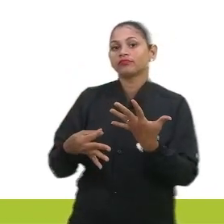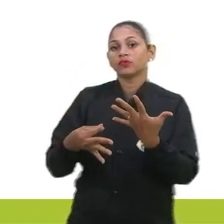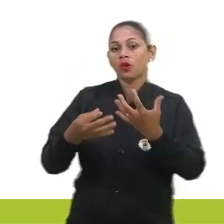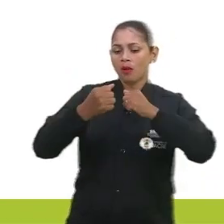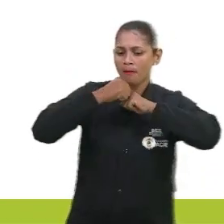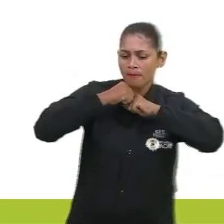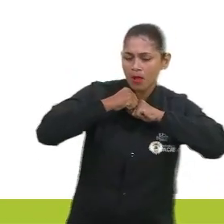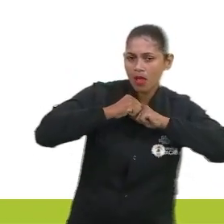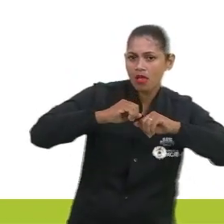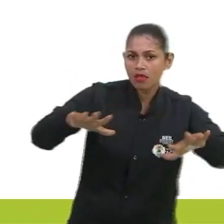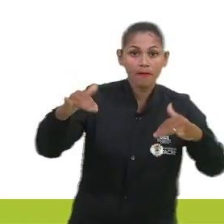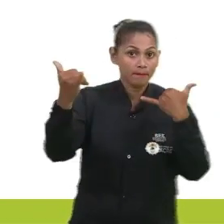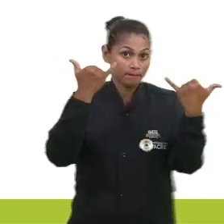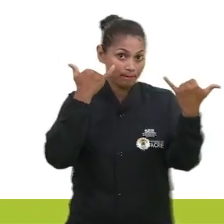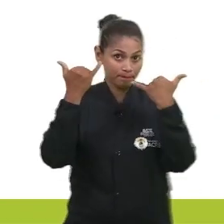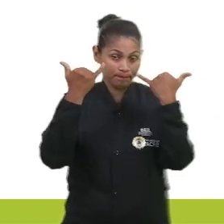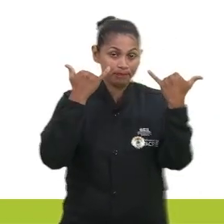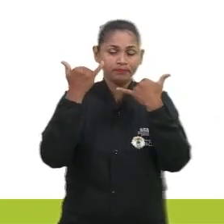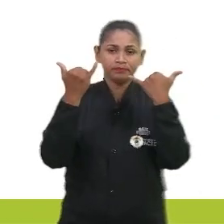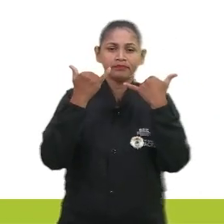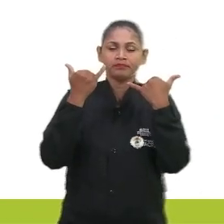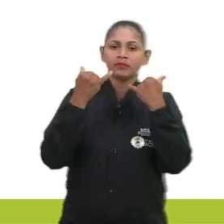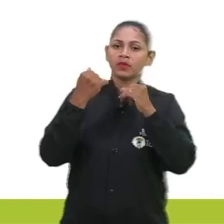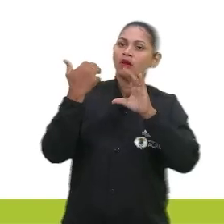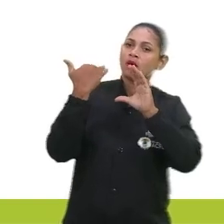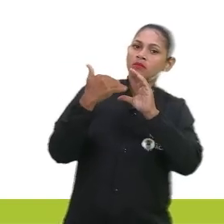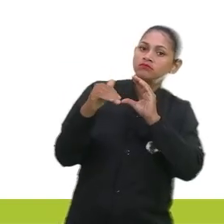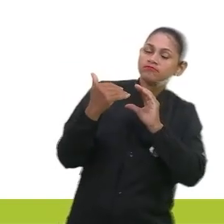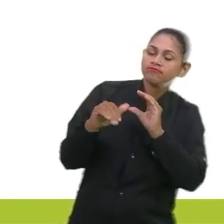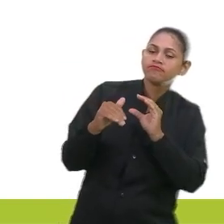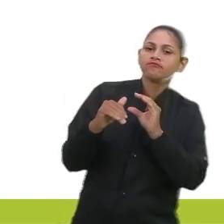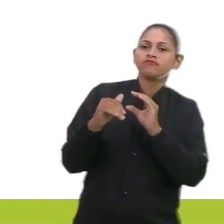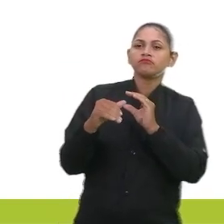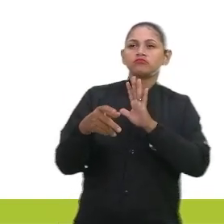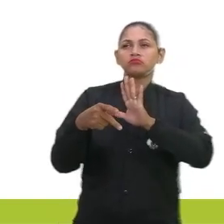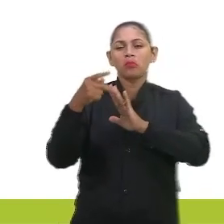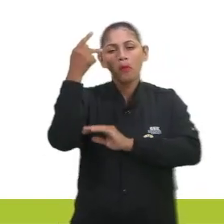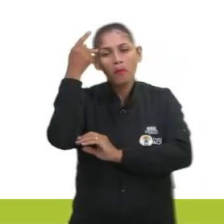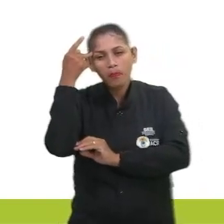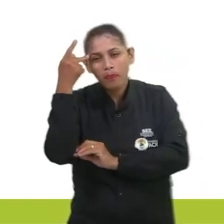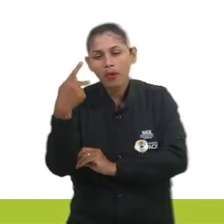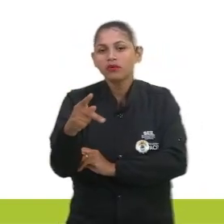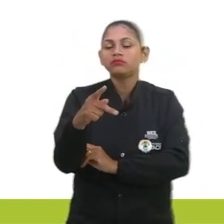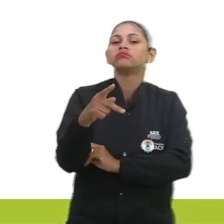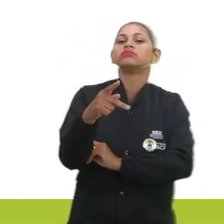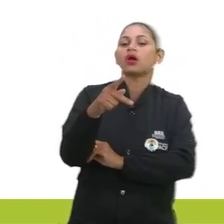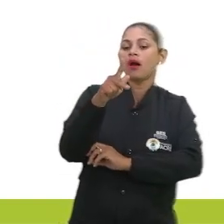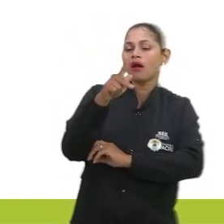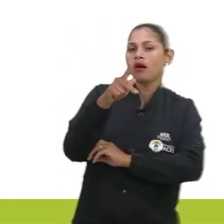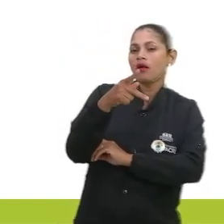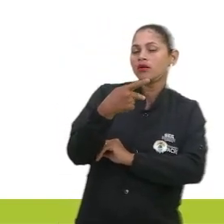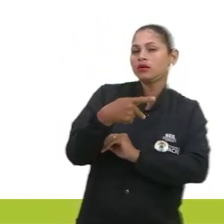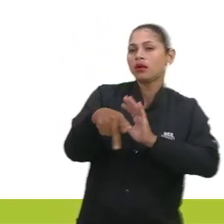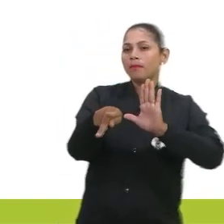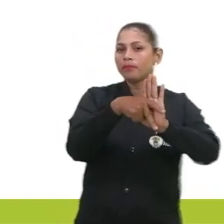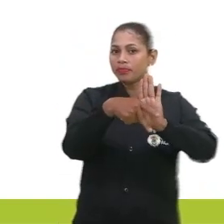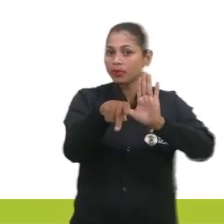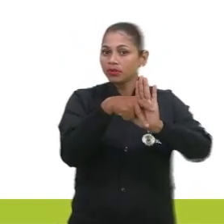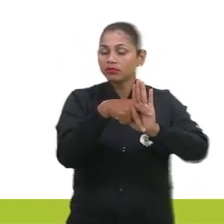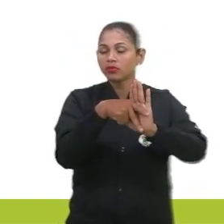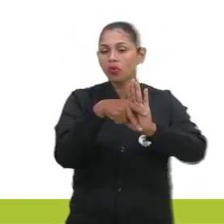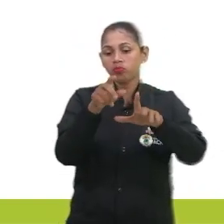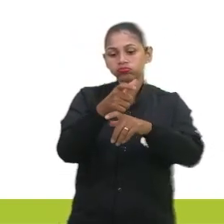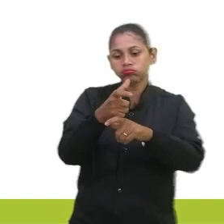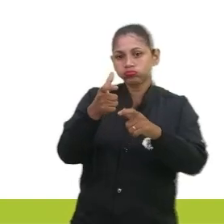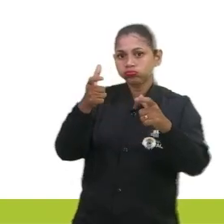transmitir informações, sejam mensagens para um público específico, seja para um público